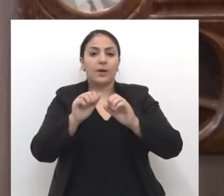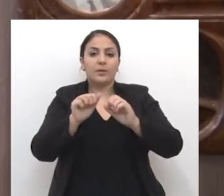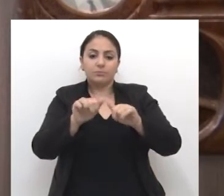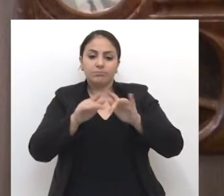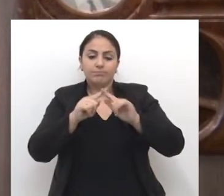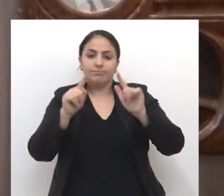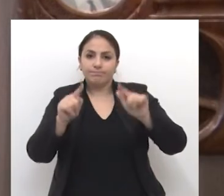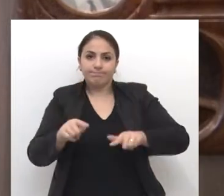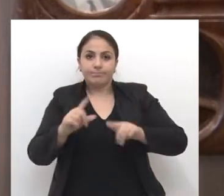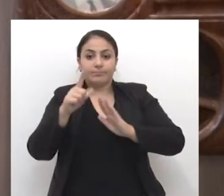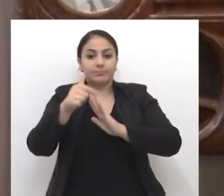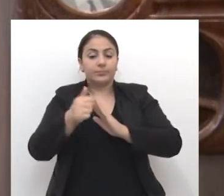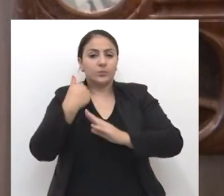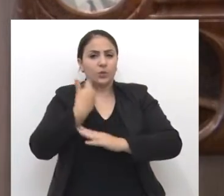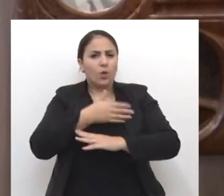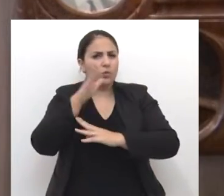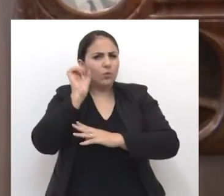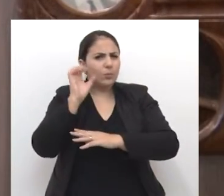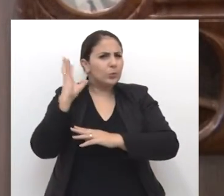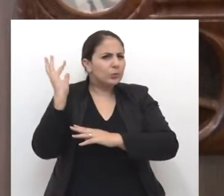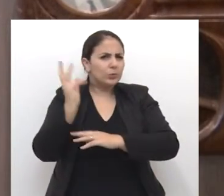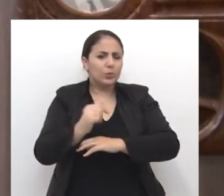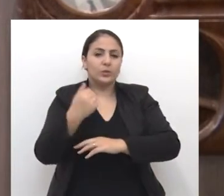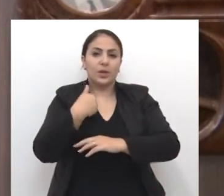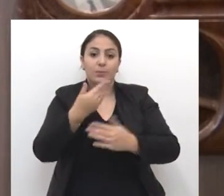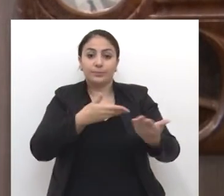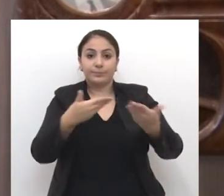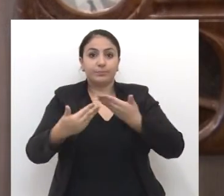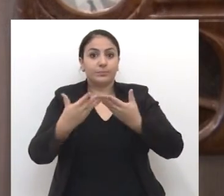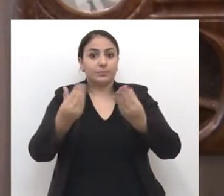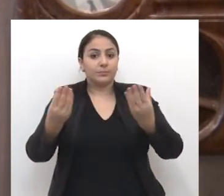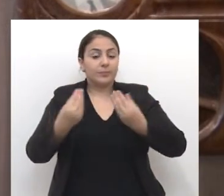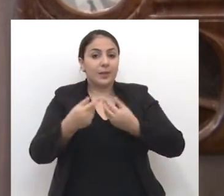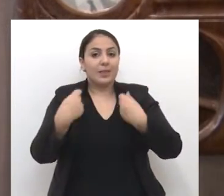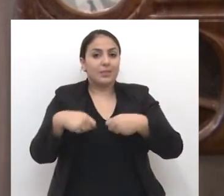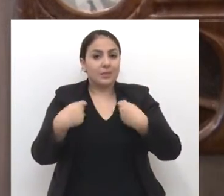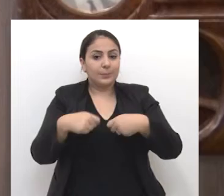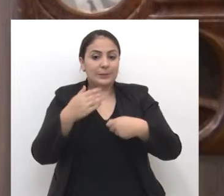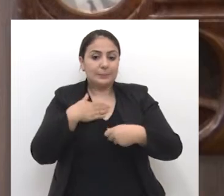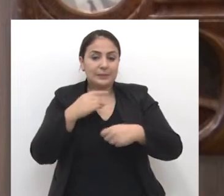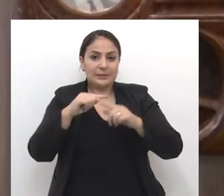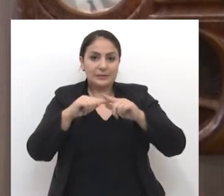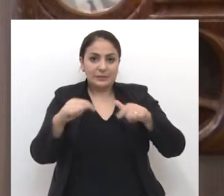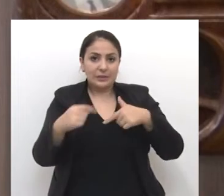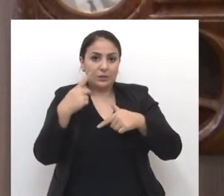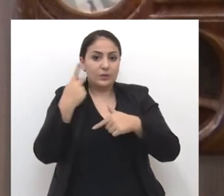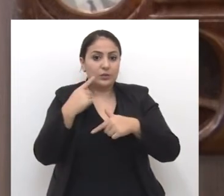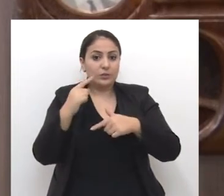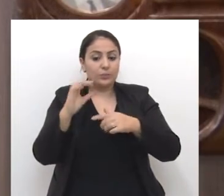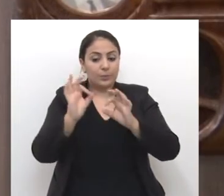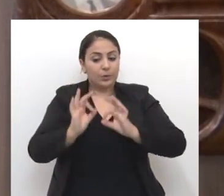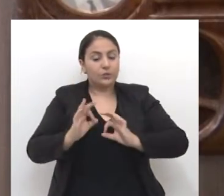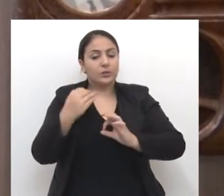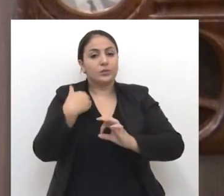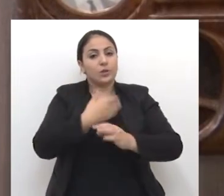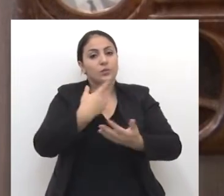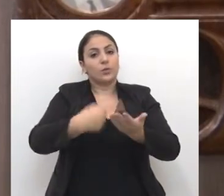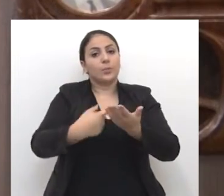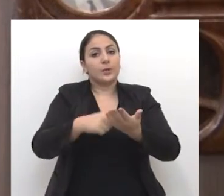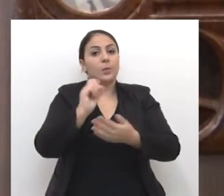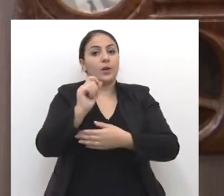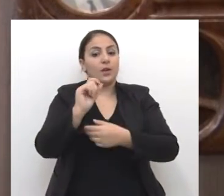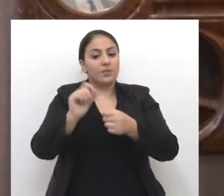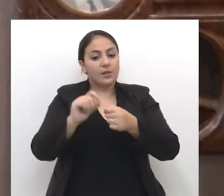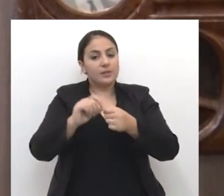audiência pública. Posterior à audiência pública, quando nós ouvimos todos, eu acabei recebendo várias demandas ao meu gabinete sobre esse projeto. Então nós